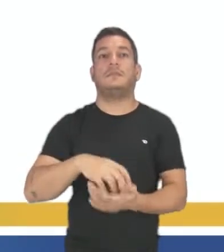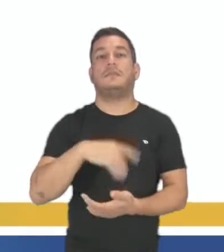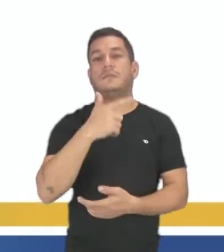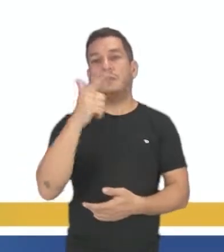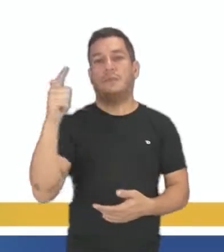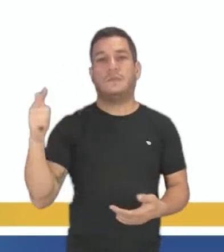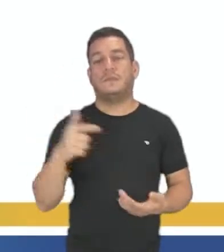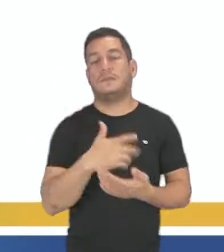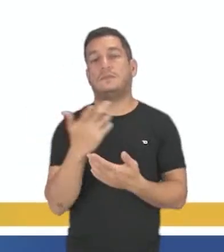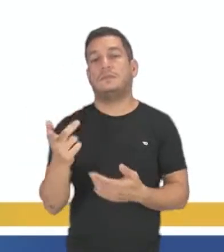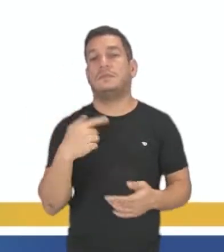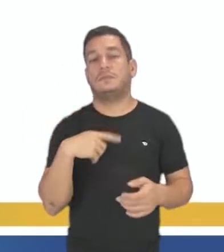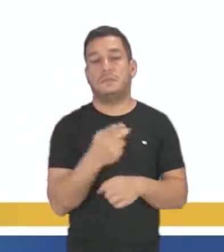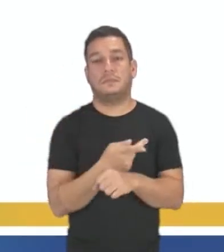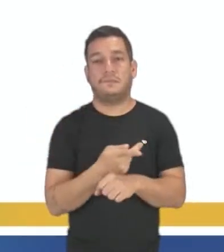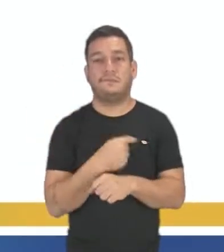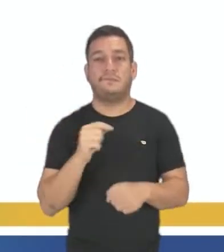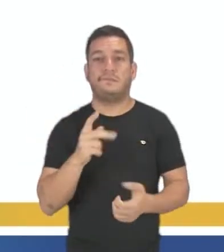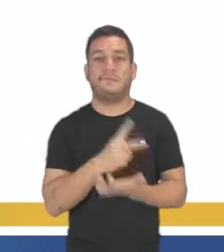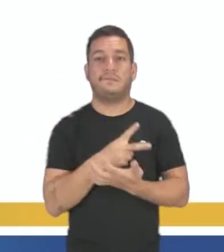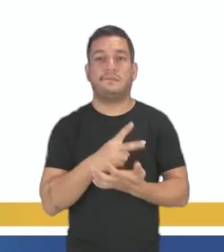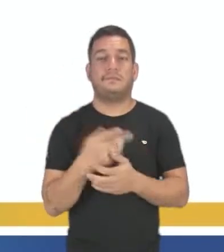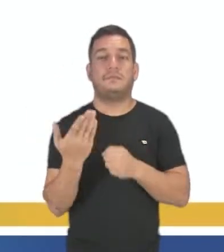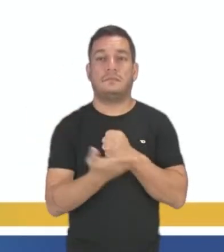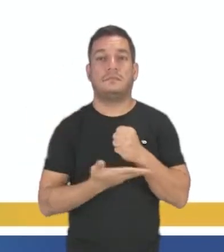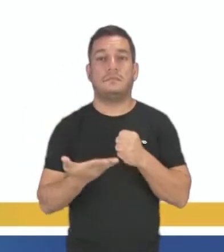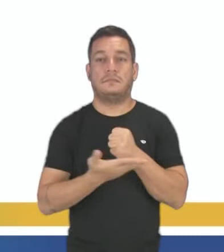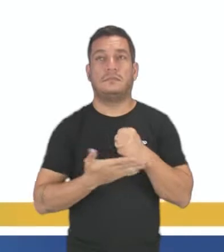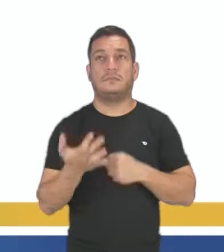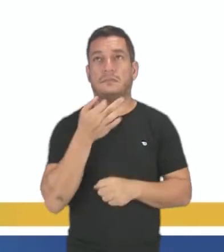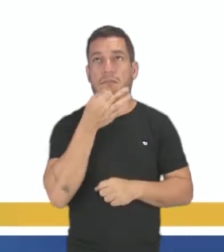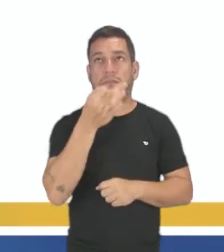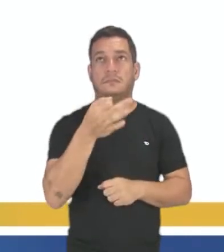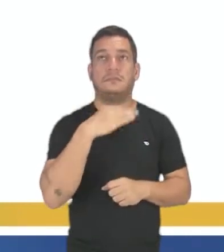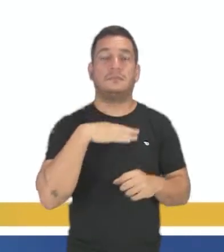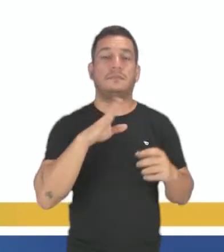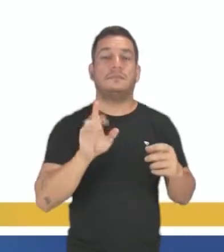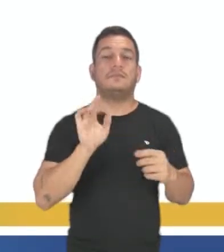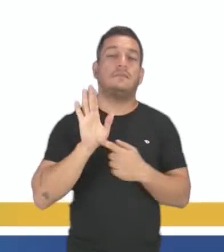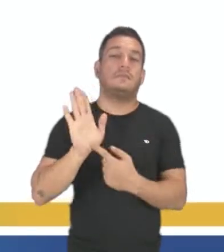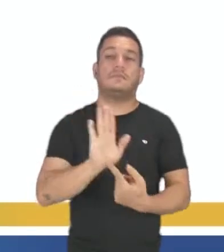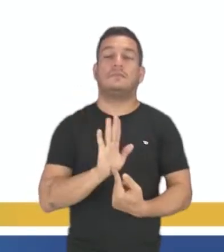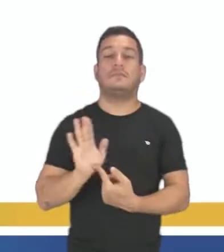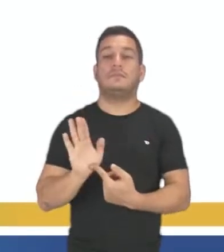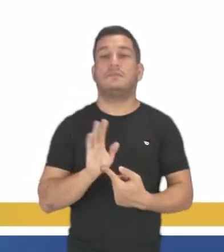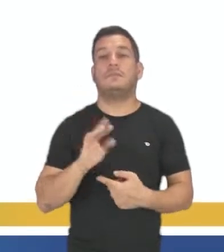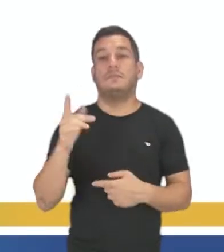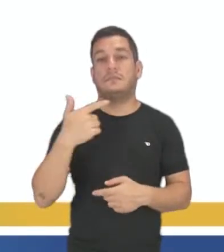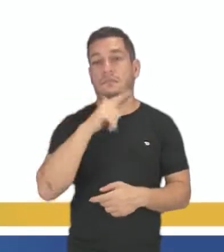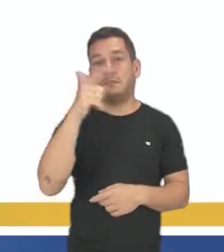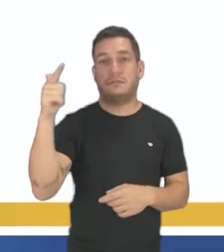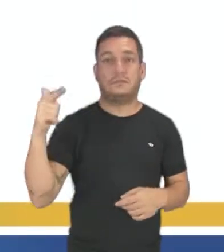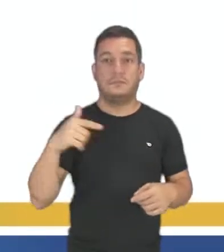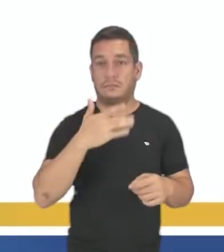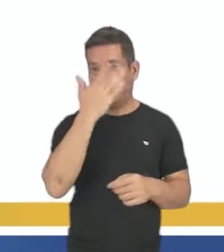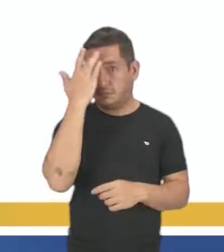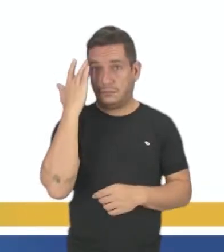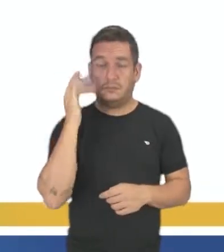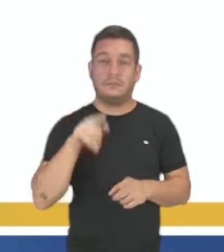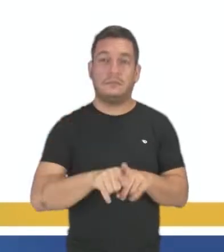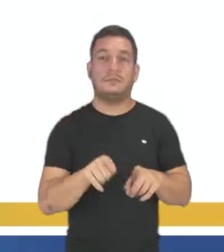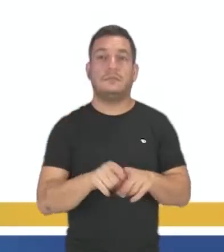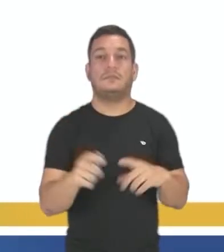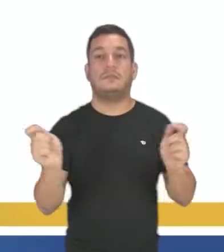outros. Aqueles que buscam sempre embasar seus argumentos e levar isso a outro, tá?